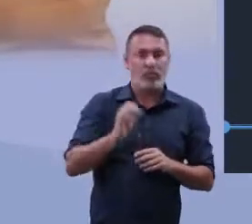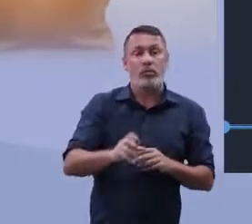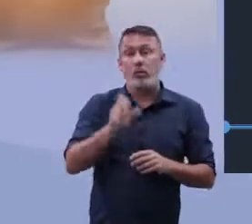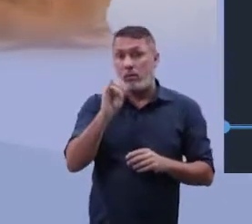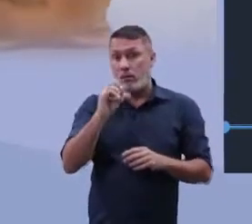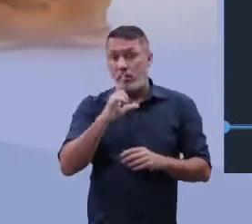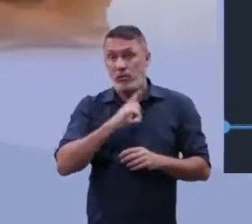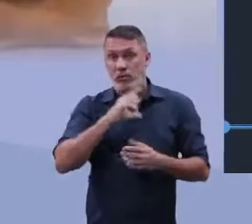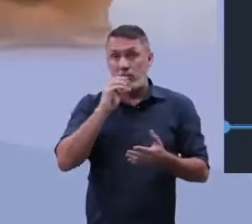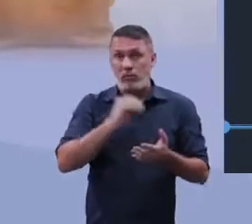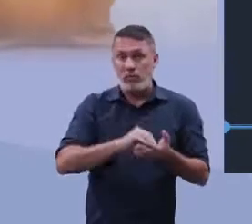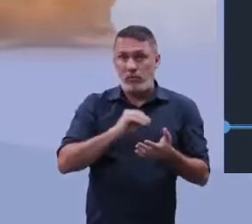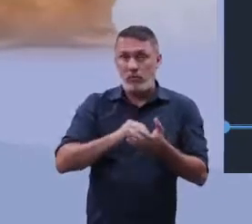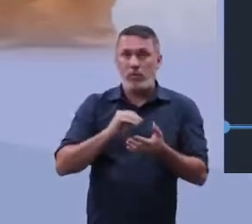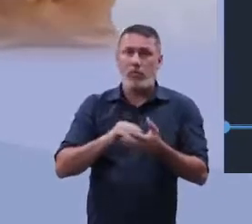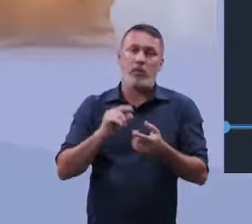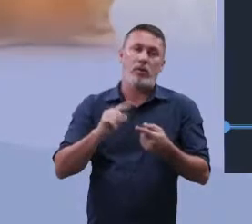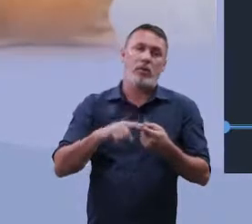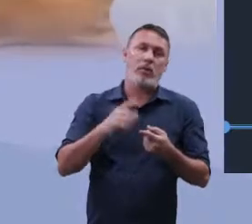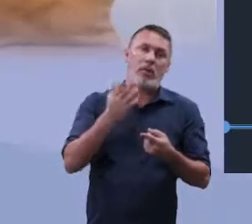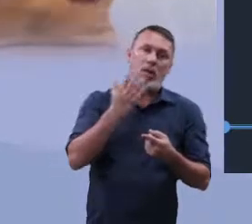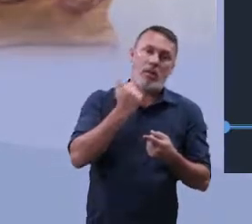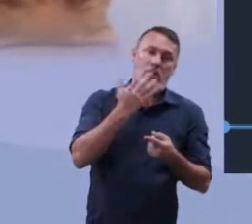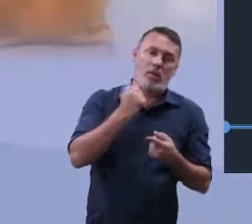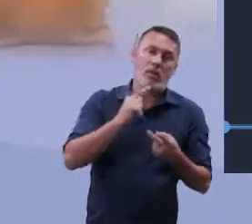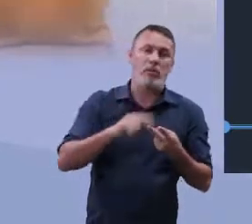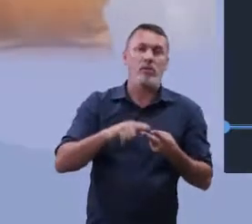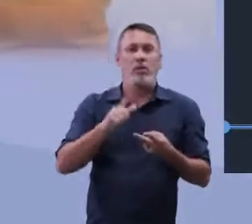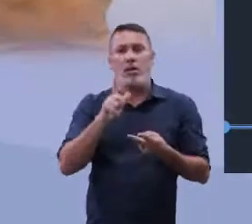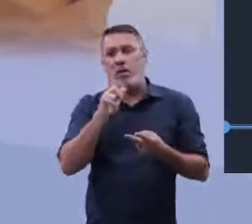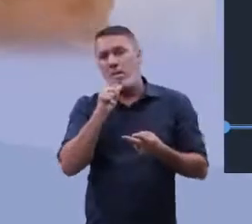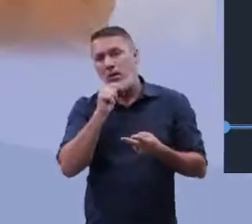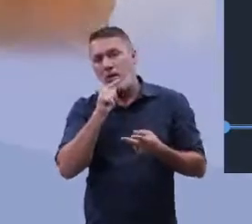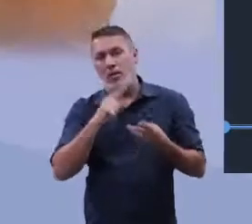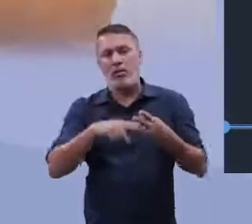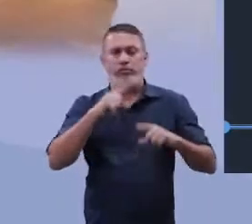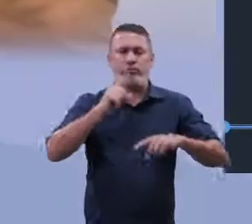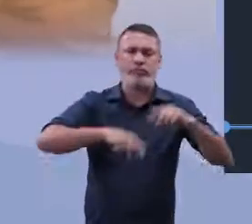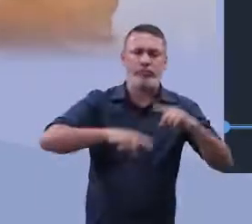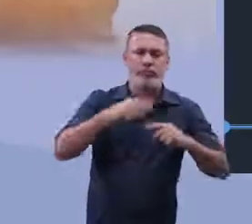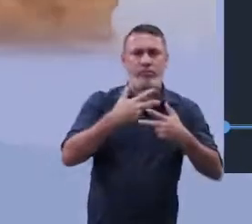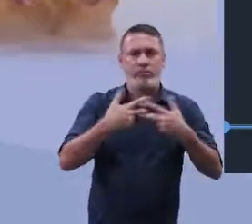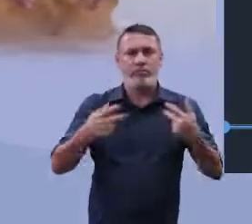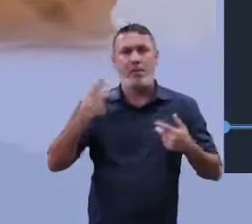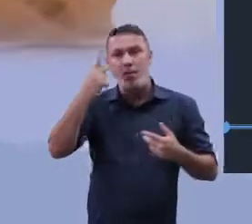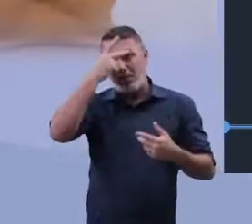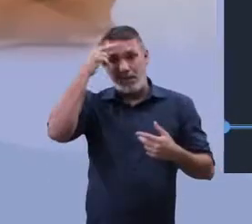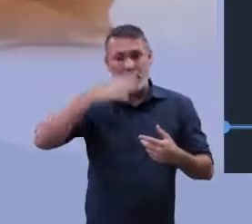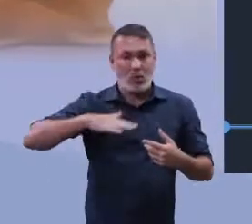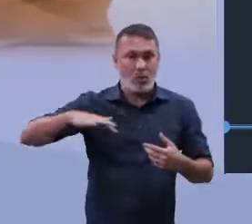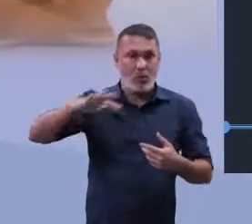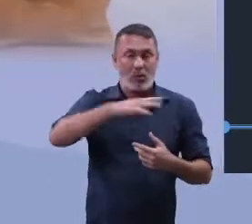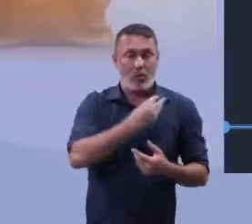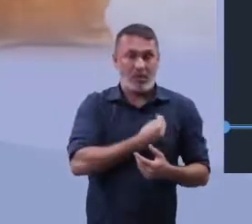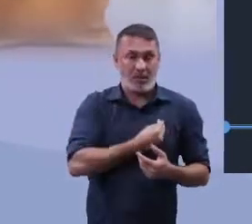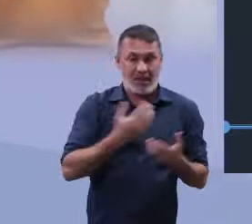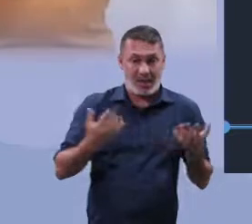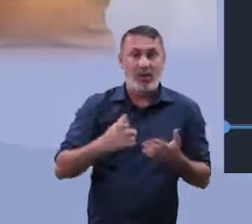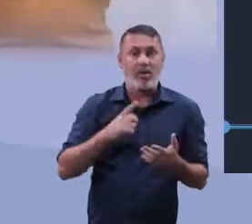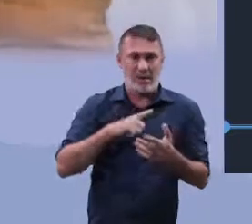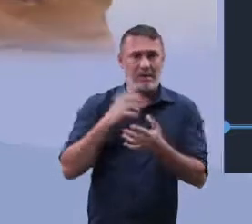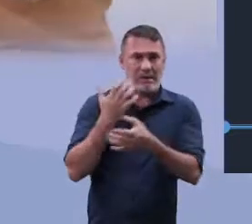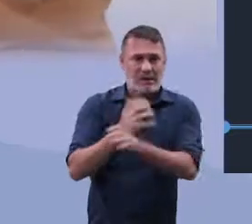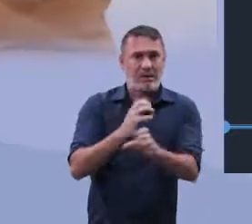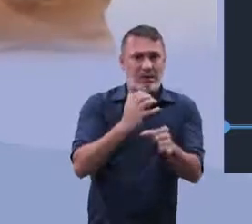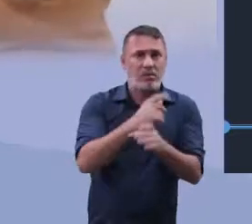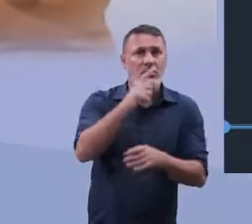está faltando, a exemplo de alimentos, água, mantimentos para as pessoas do presente, do que